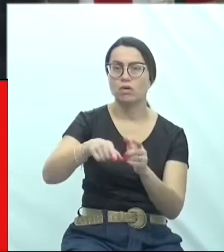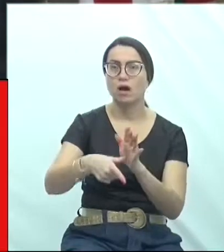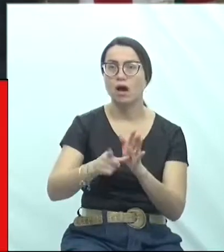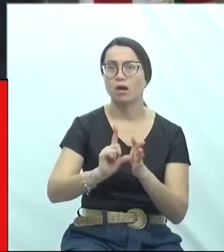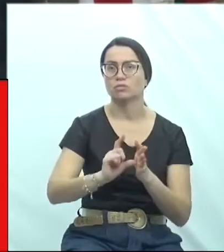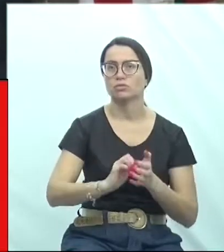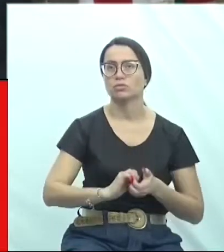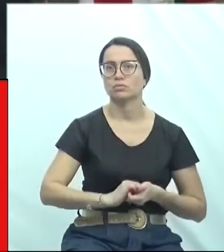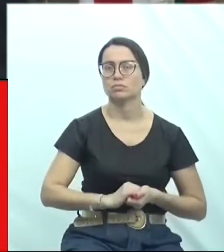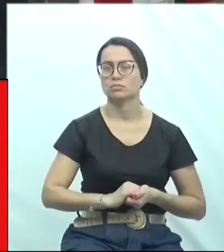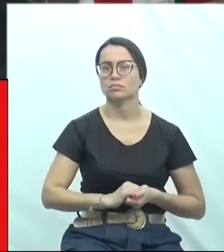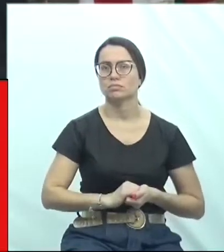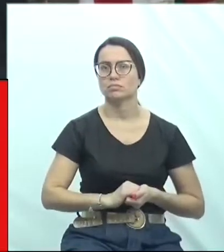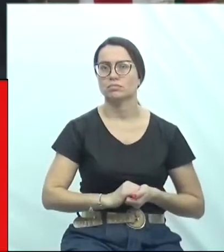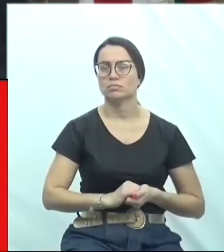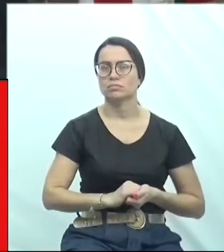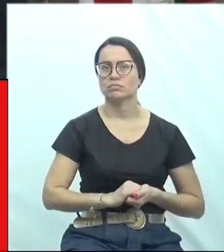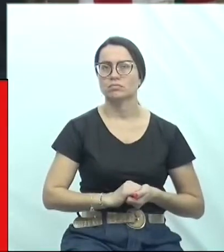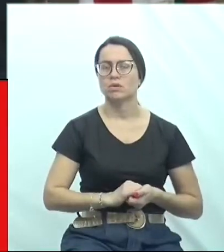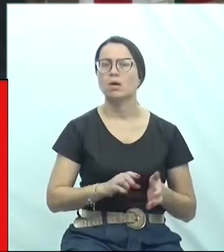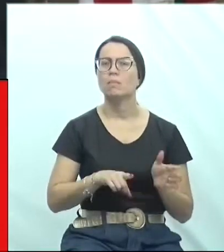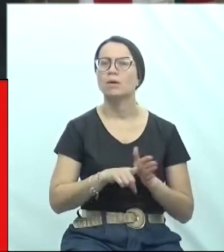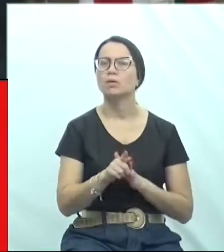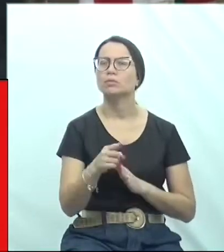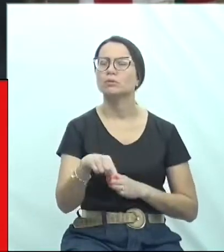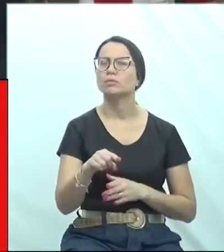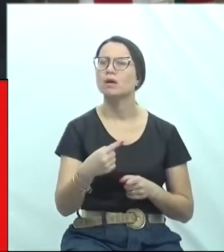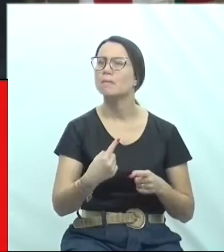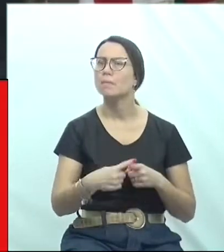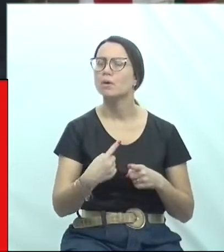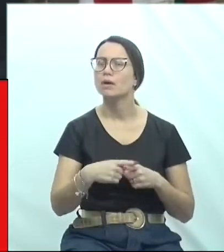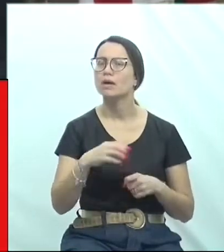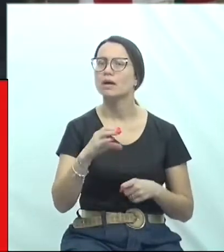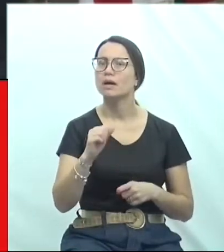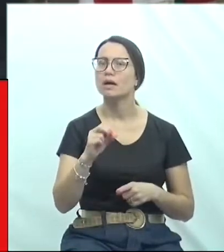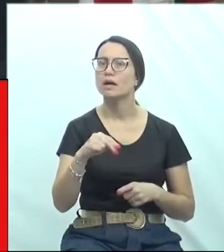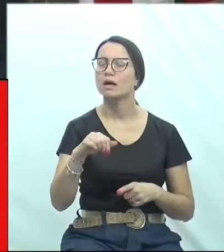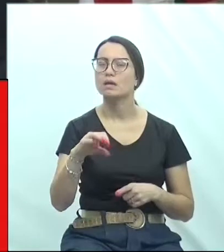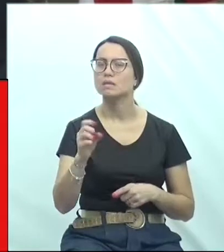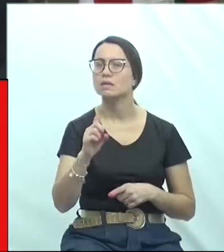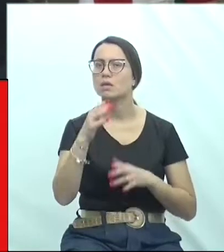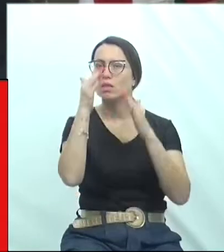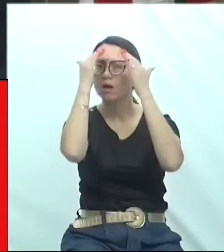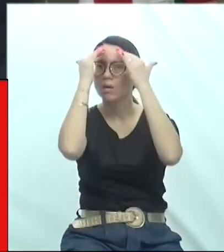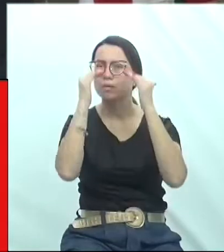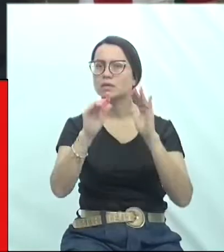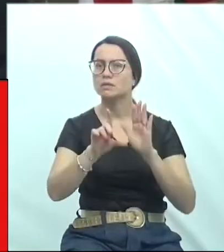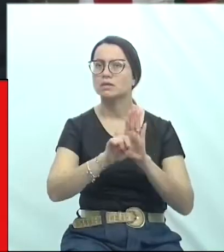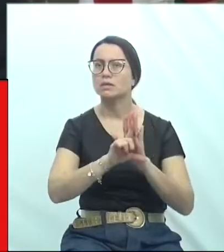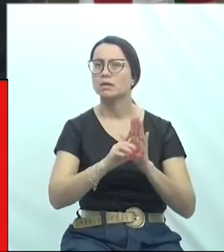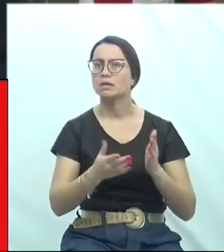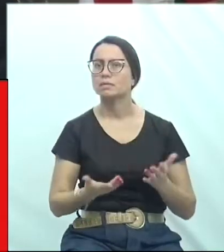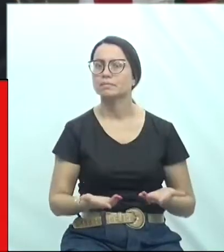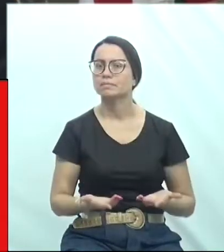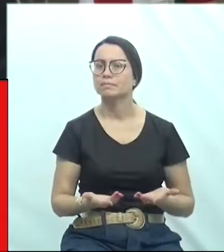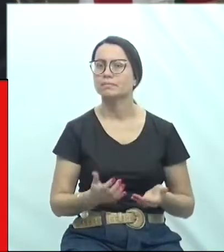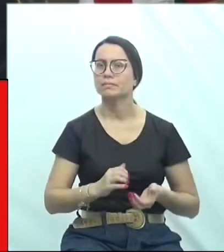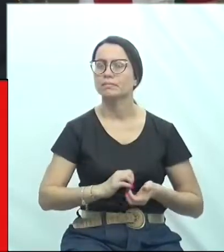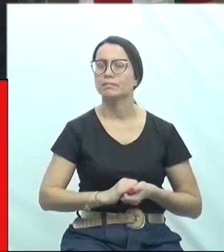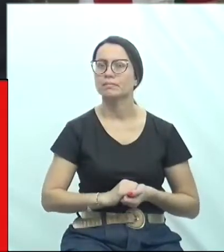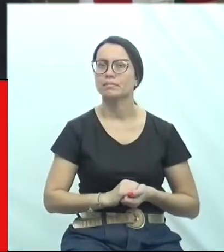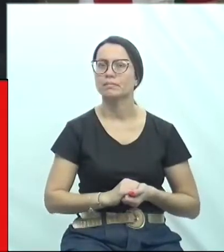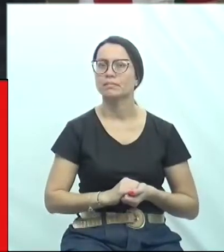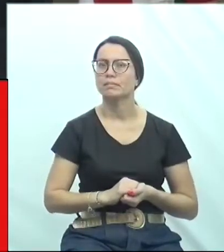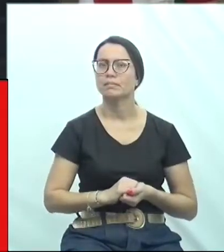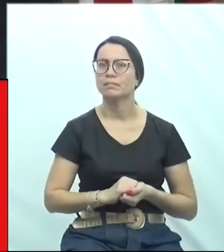Criciúma. Minha pergunta para vocês, por que a Casan não está cumprindo essa lei? E aí eu vou deixar uma para ti também,